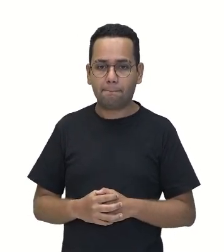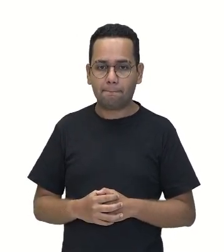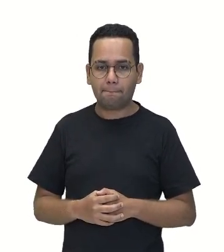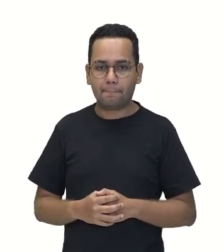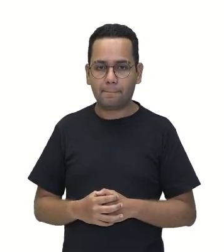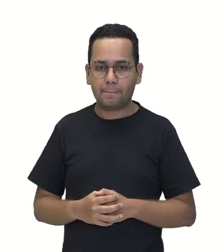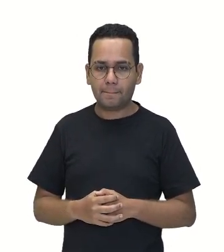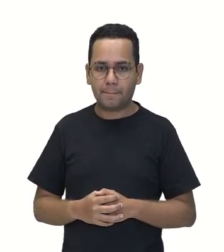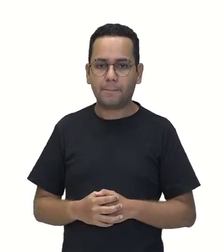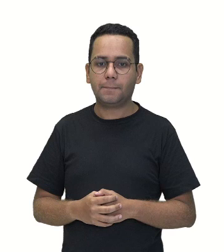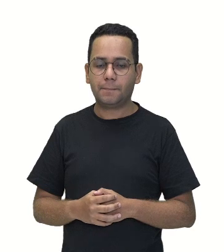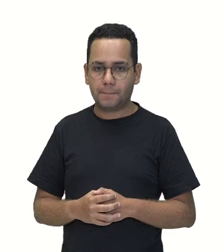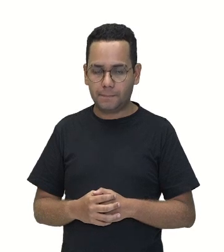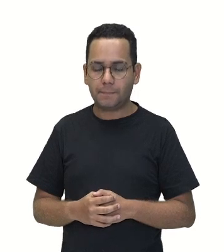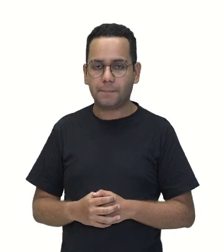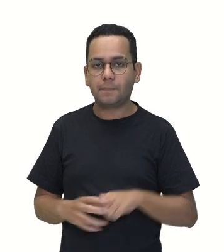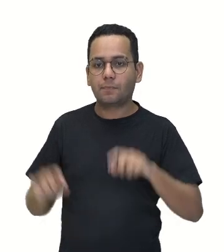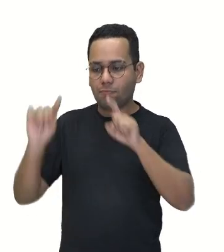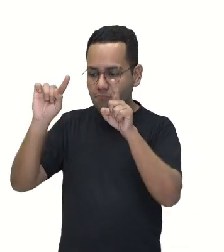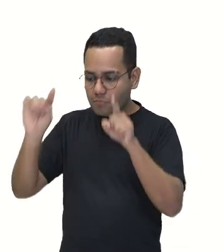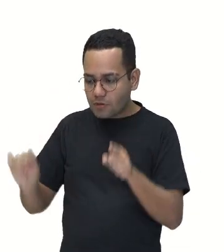6 qu